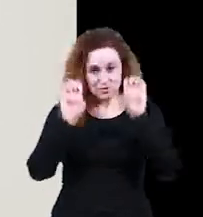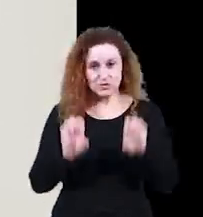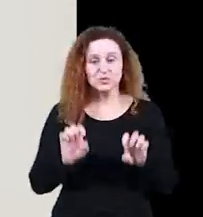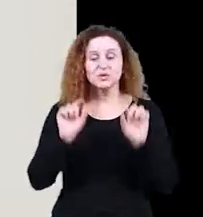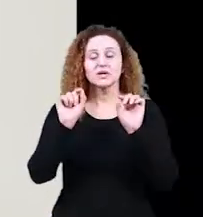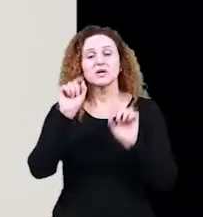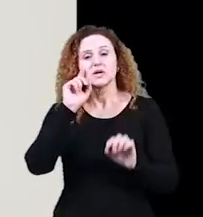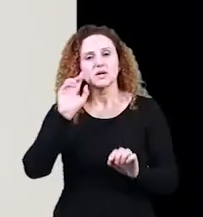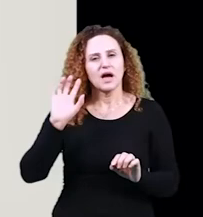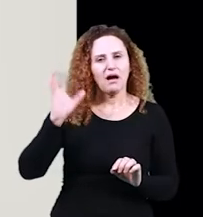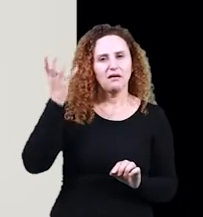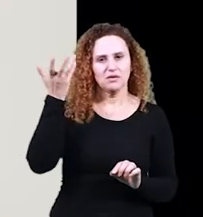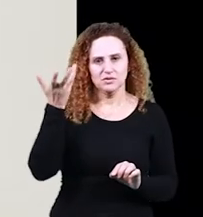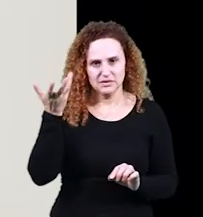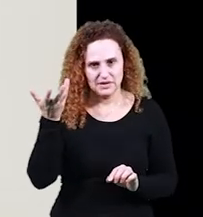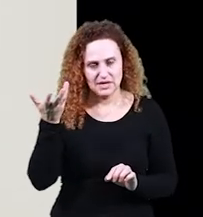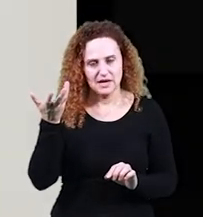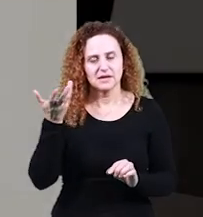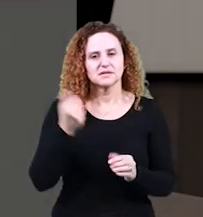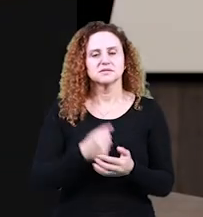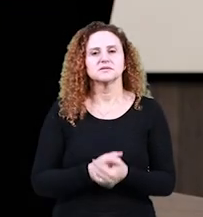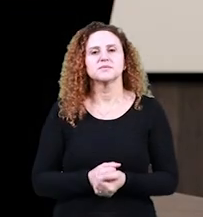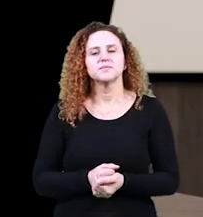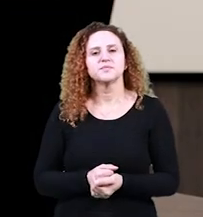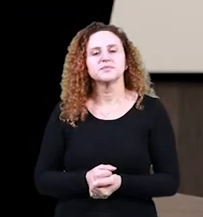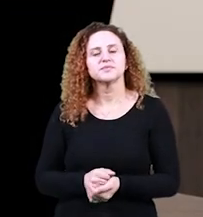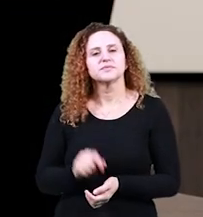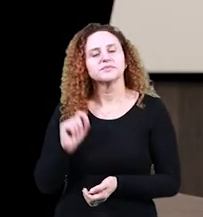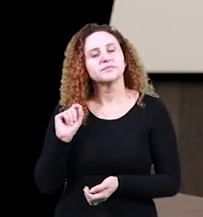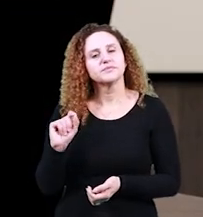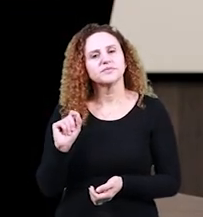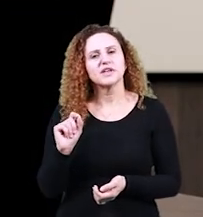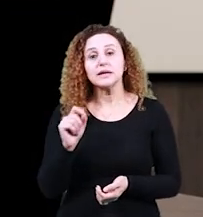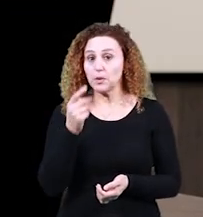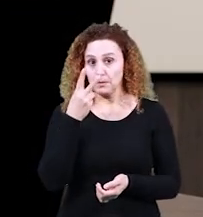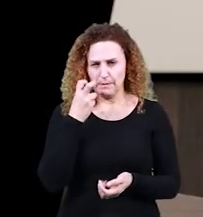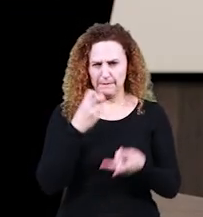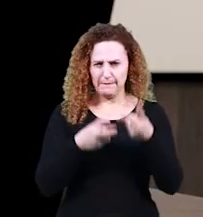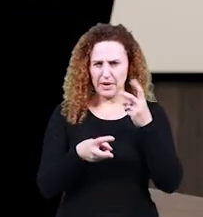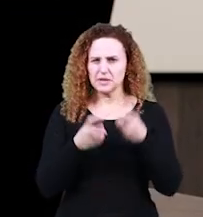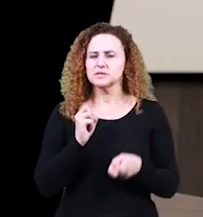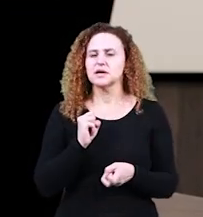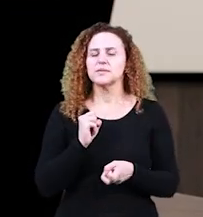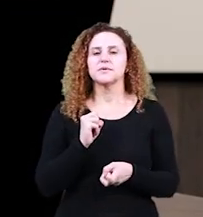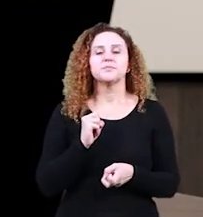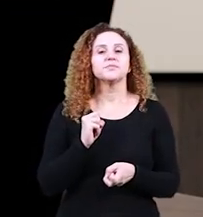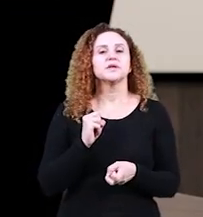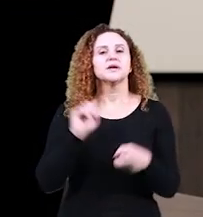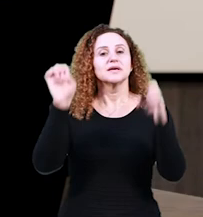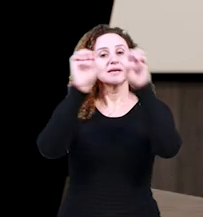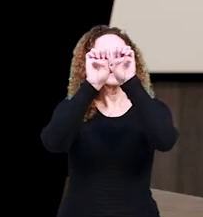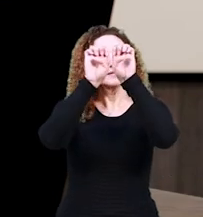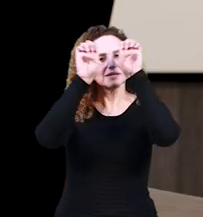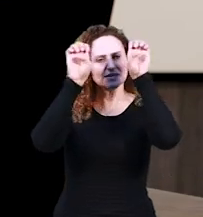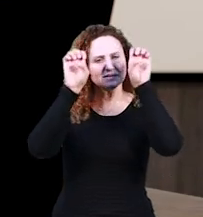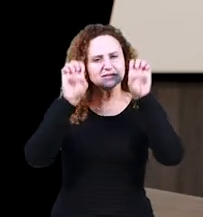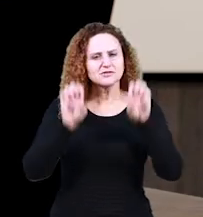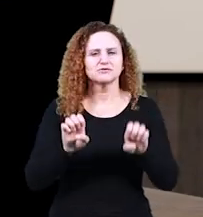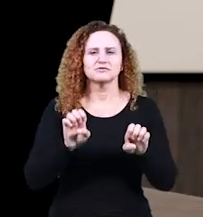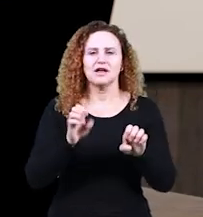do mundo mesmo entre aquelas que não são aparentadas entre si então vejam que o